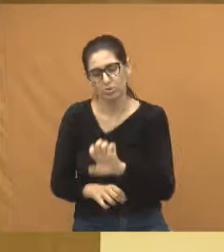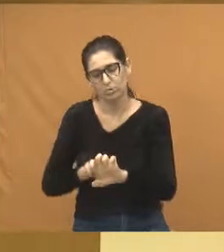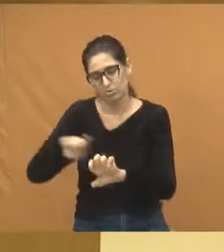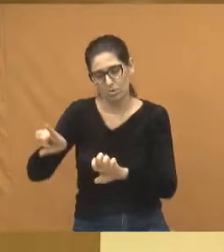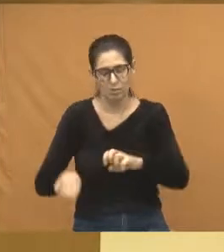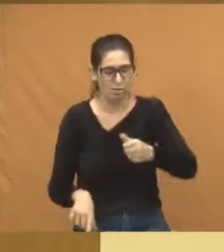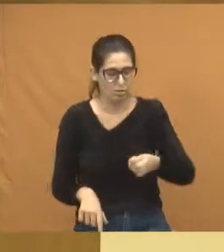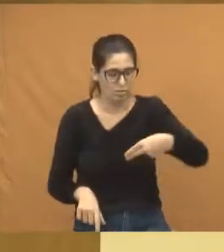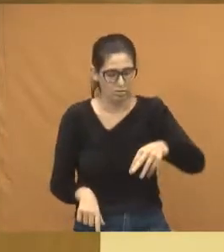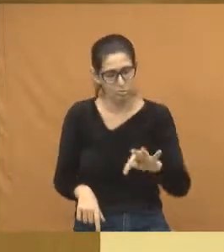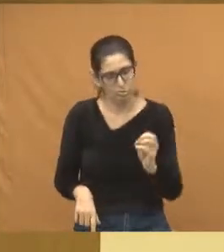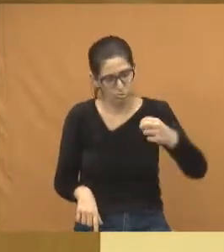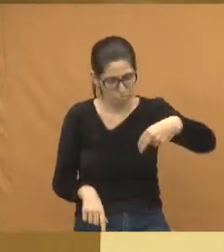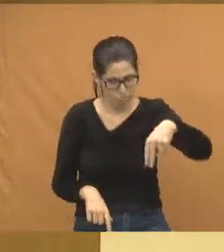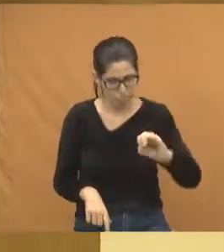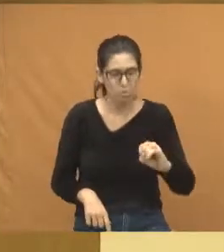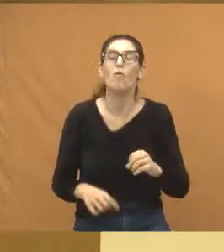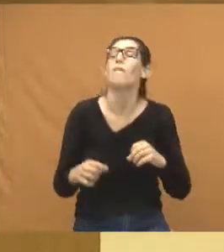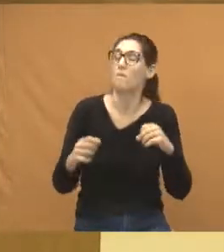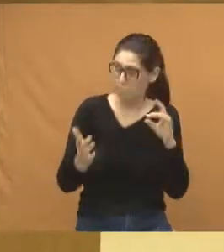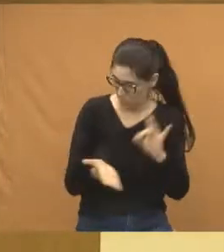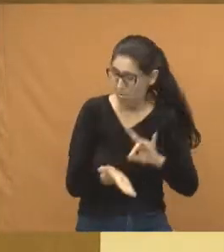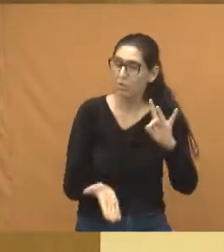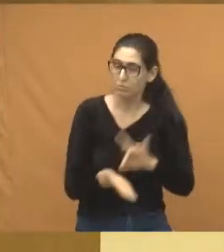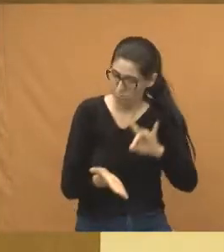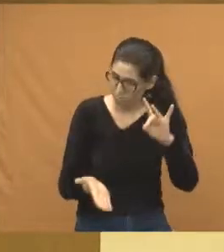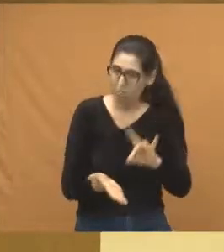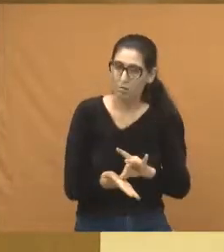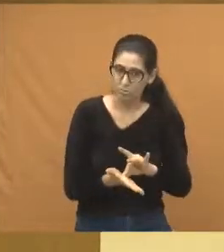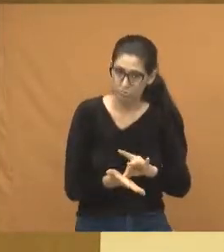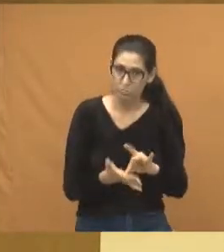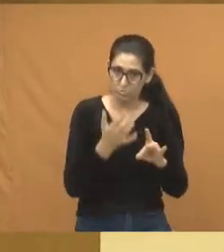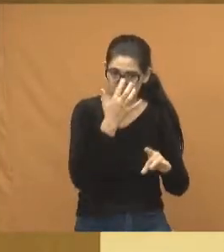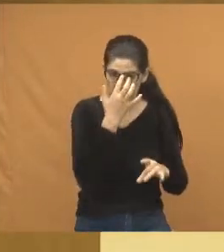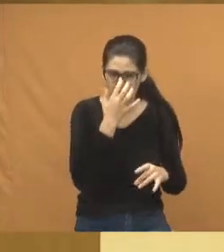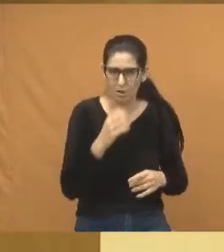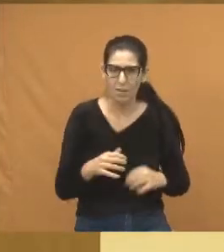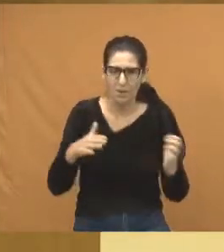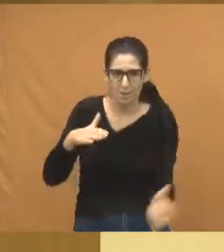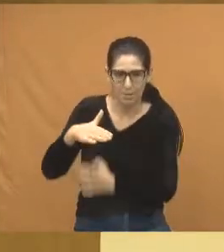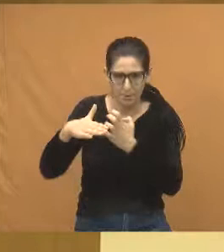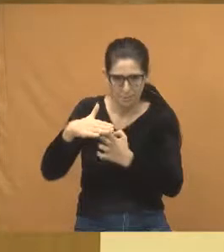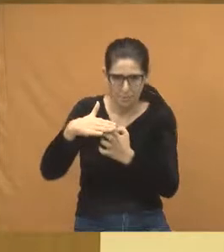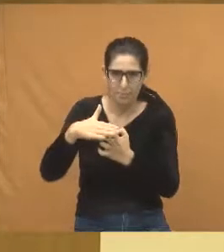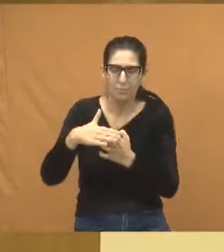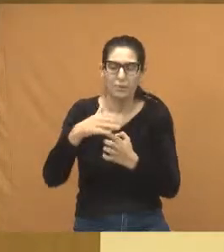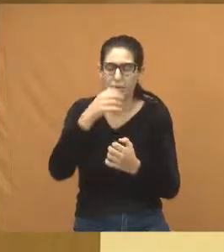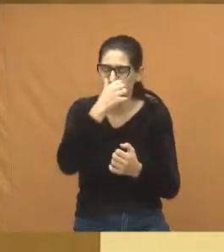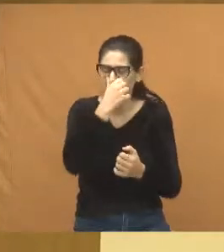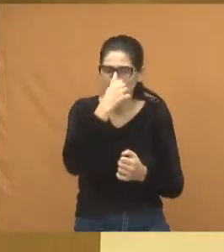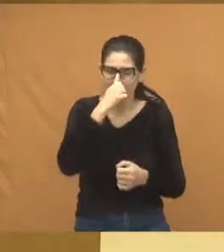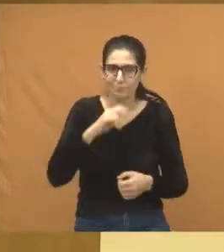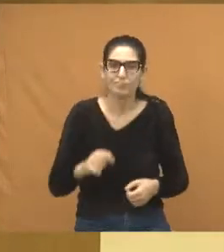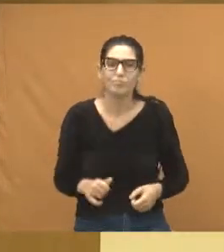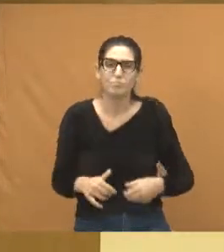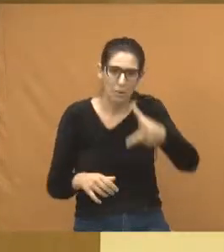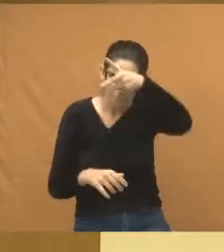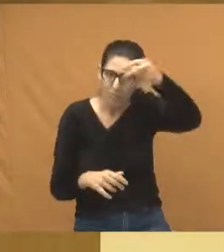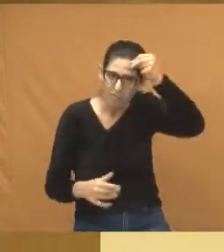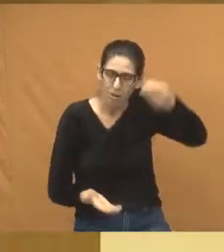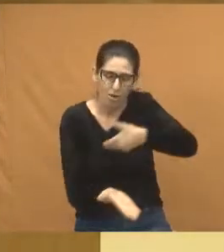e ele disse que foi realmente a empresa da Cerqueira Torres, foi notificada pela prefeitura e que já